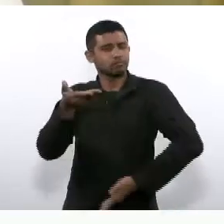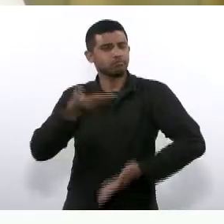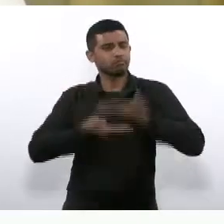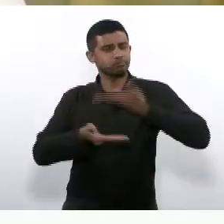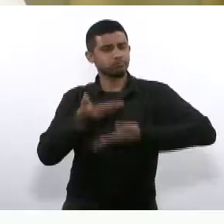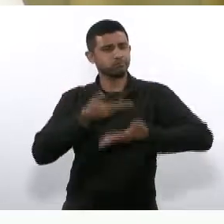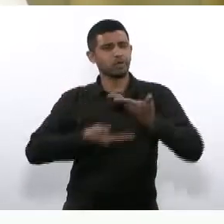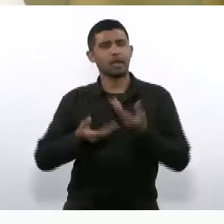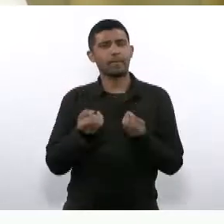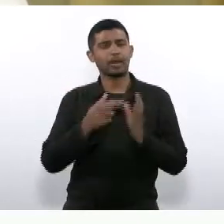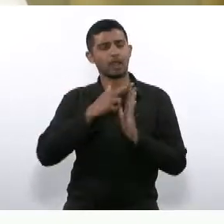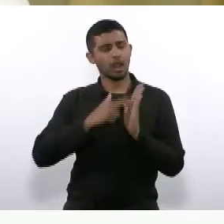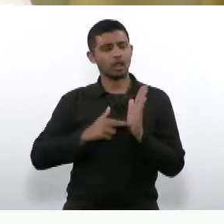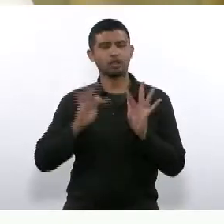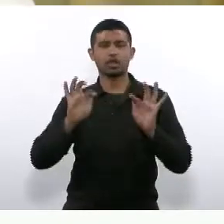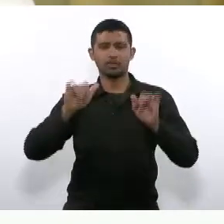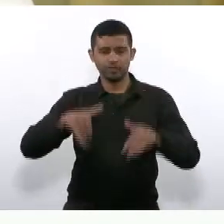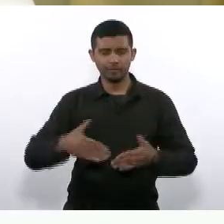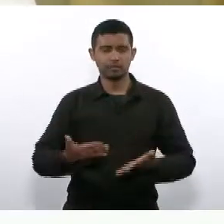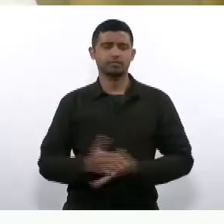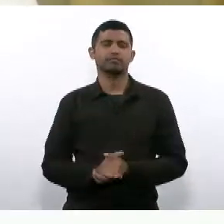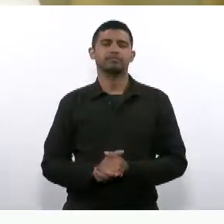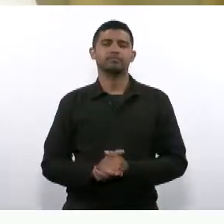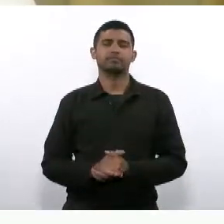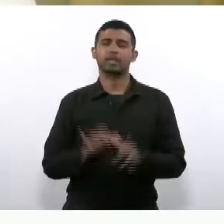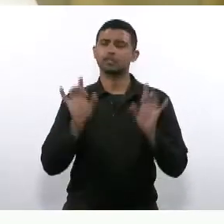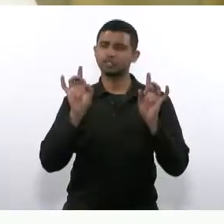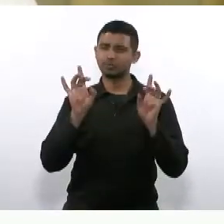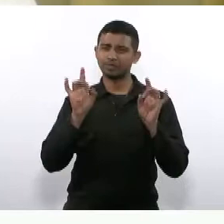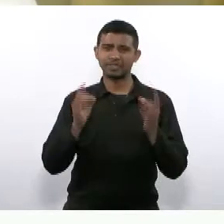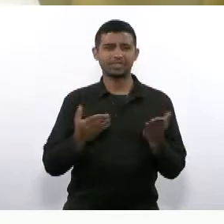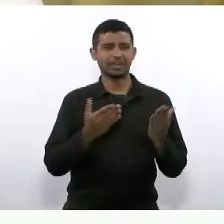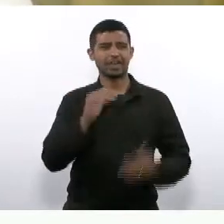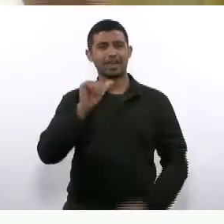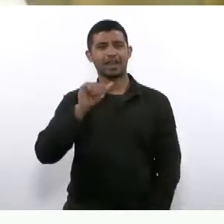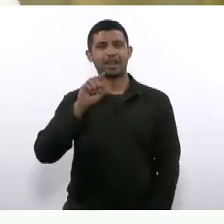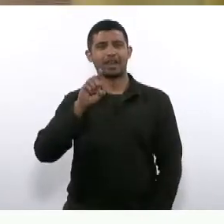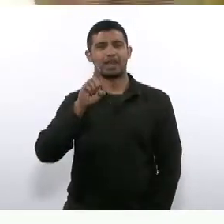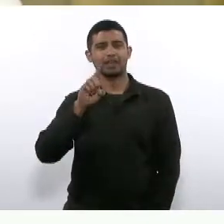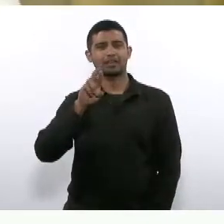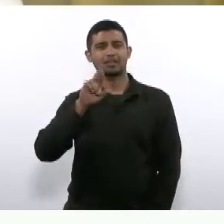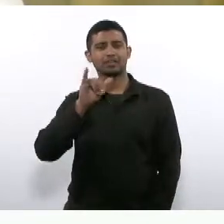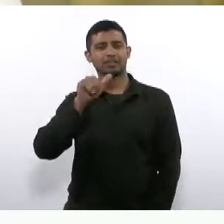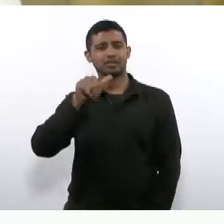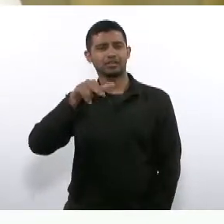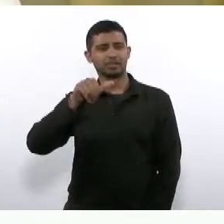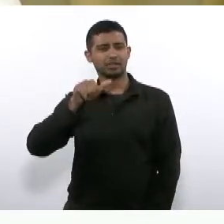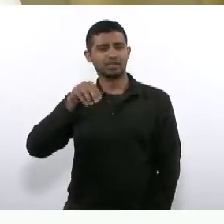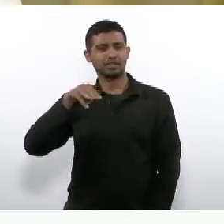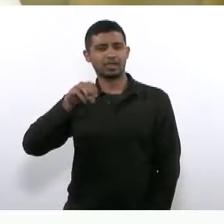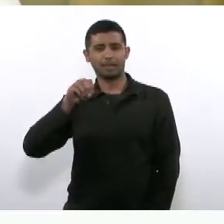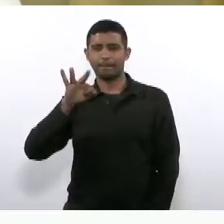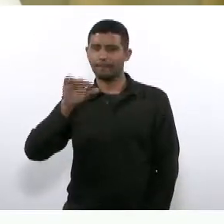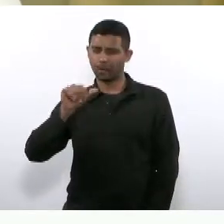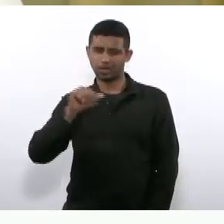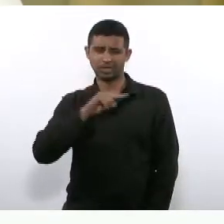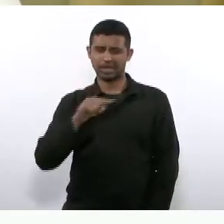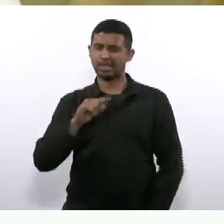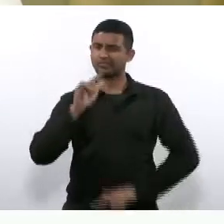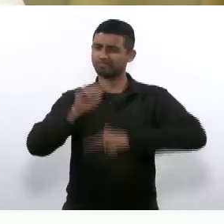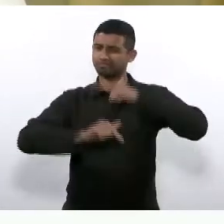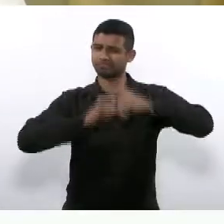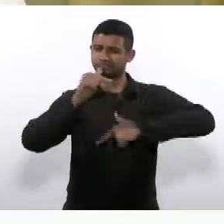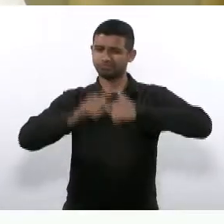para a finalização desse relatório, em especial o nome aqui da Adriana Mota, que fez um trabalho